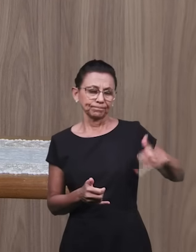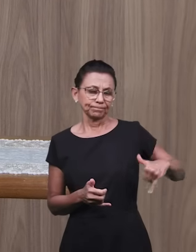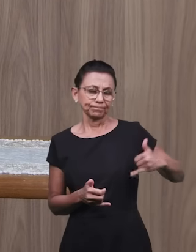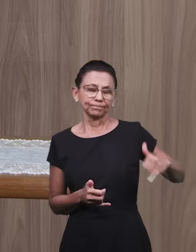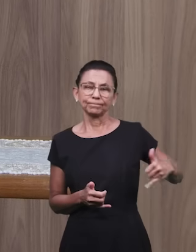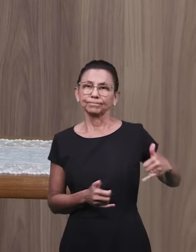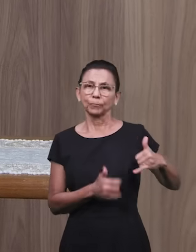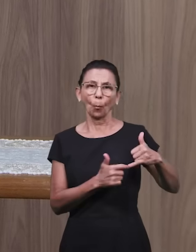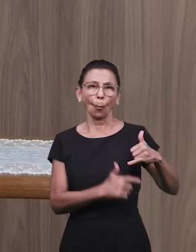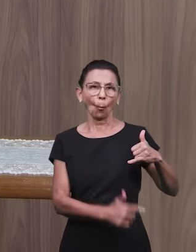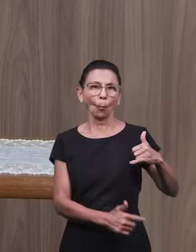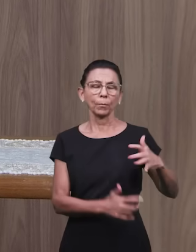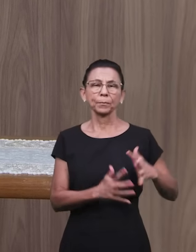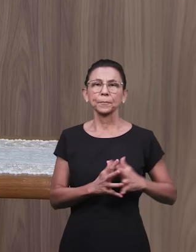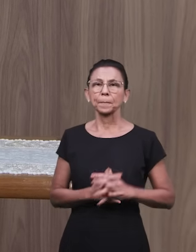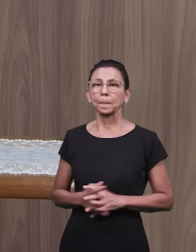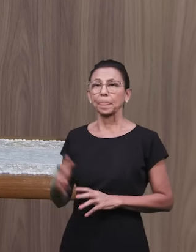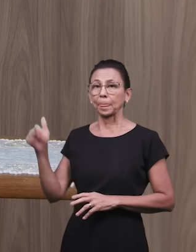aqui